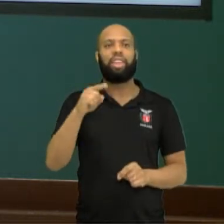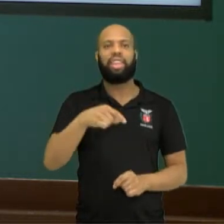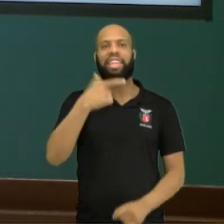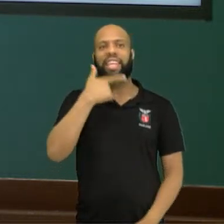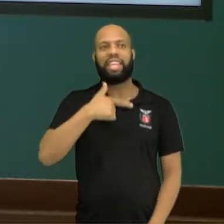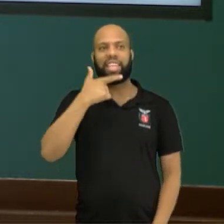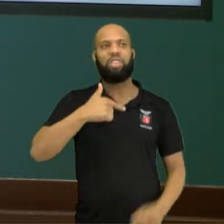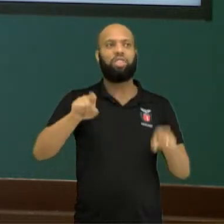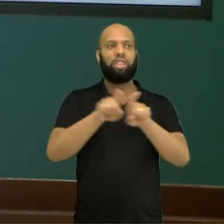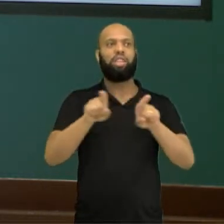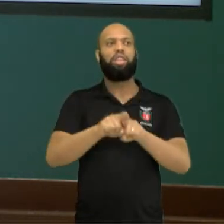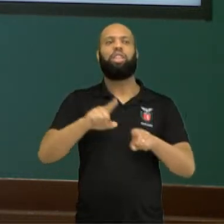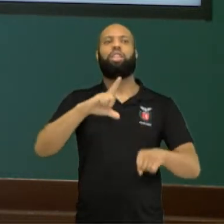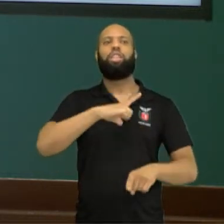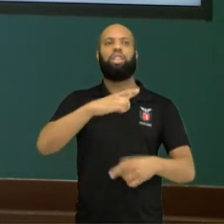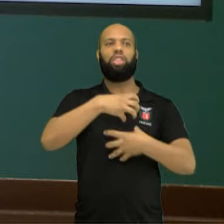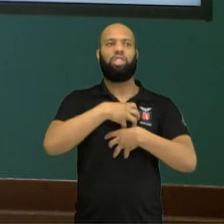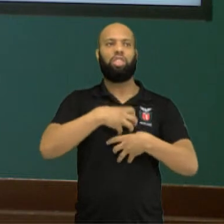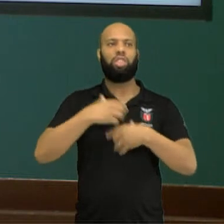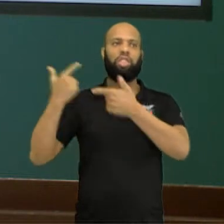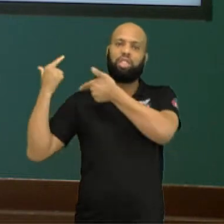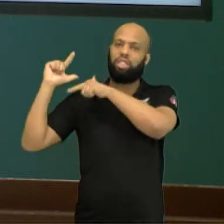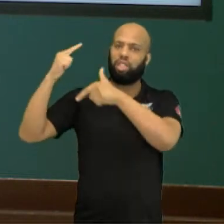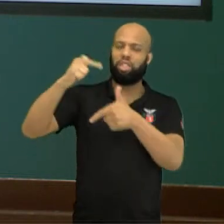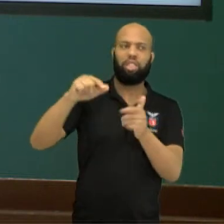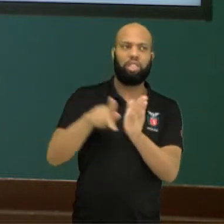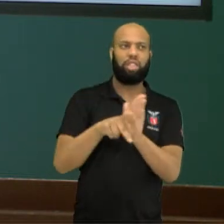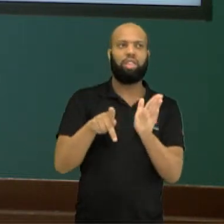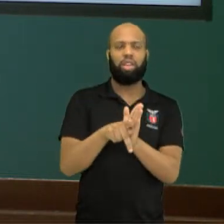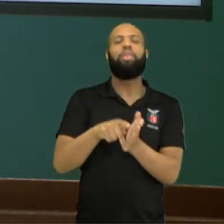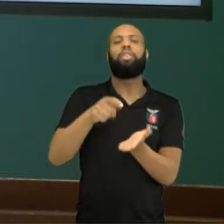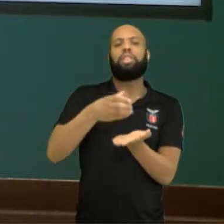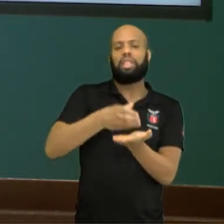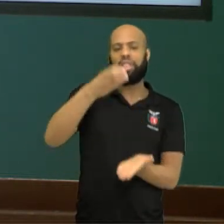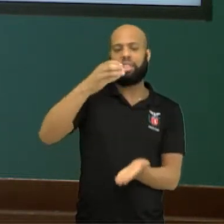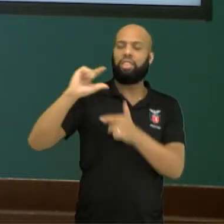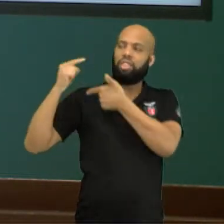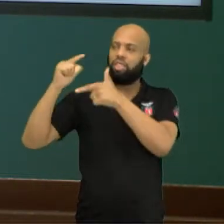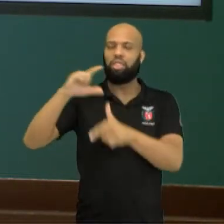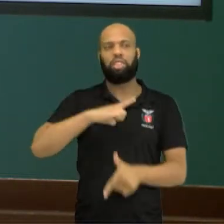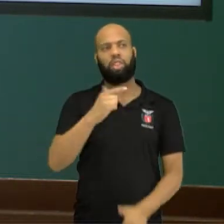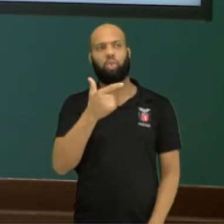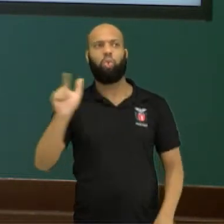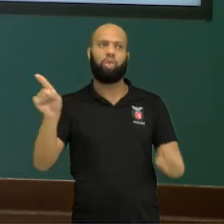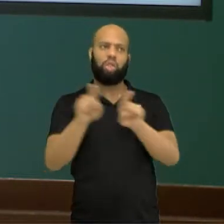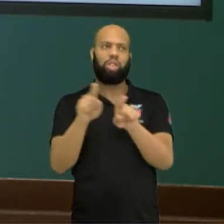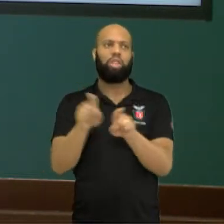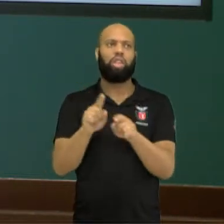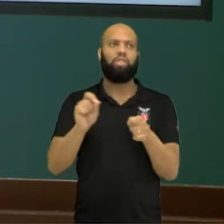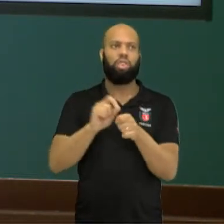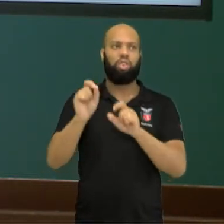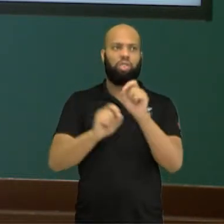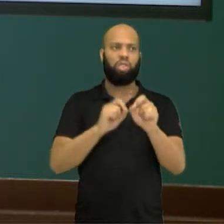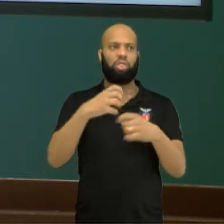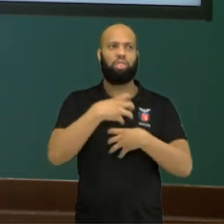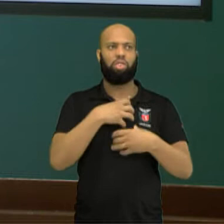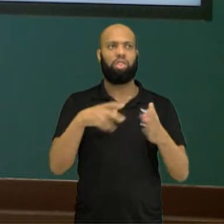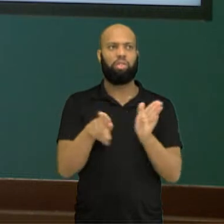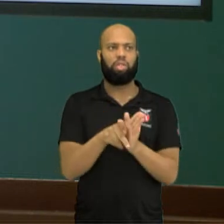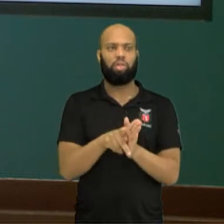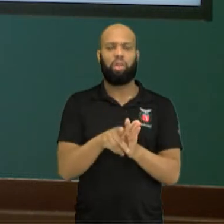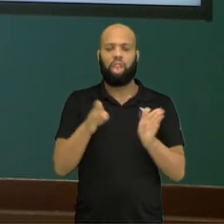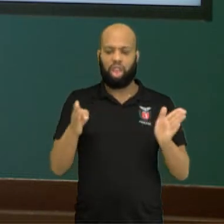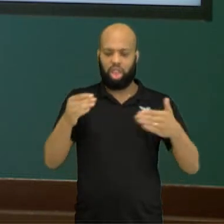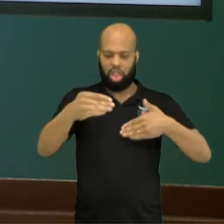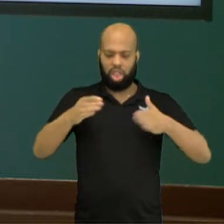né? Eles têm um formato cilíndrico, tradicionalmente formato cilíndrico. Tem alguns outros, né? A gente tem alguns aí que tem um formato de paralelepípedo, mas